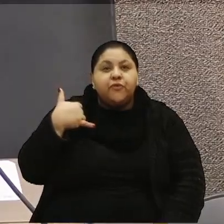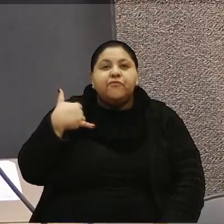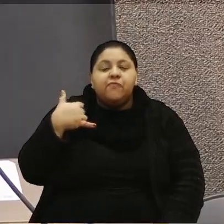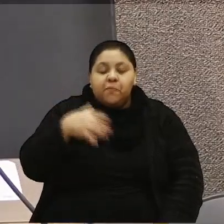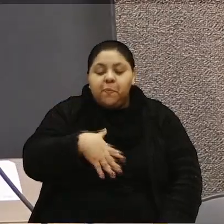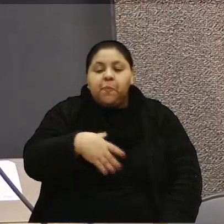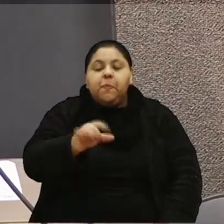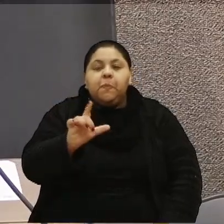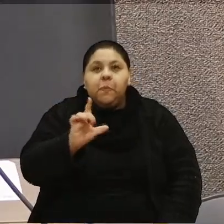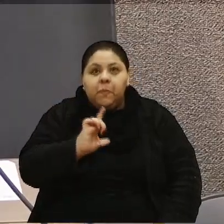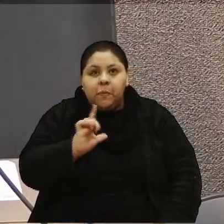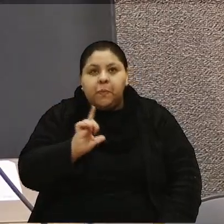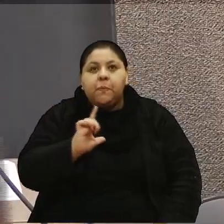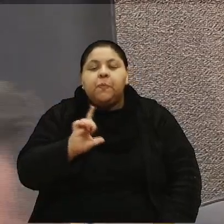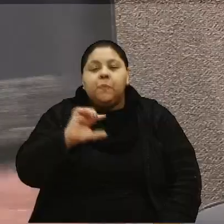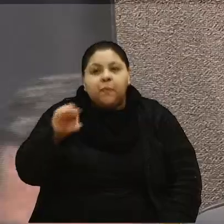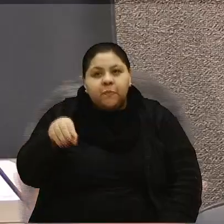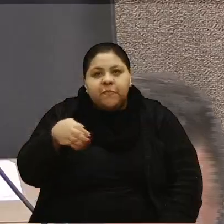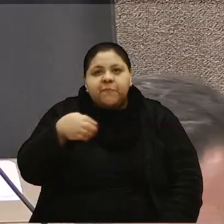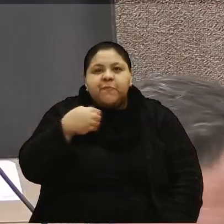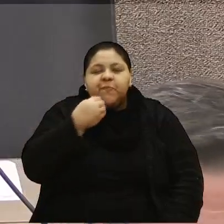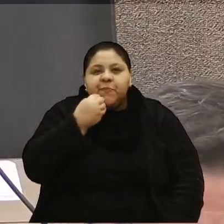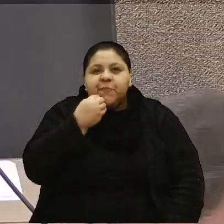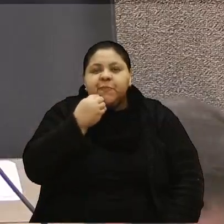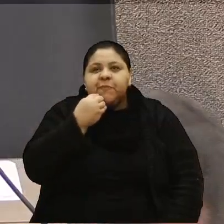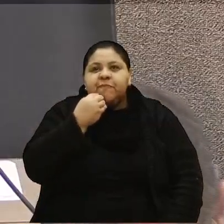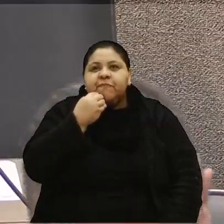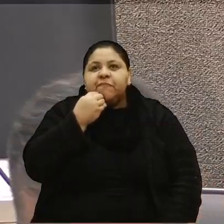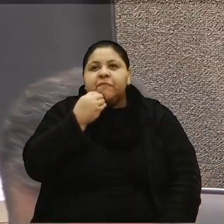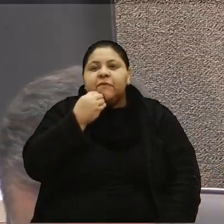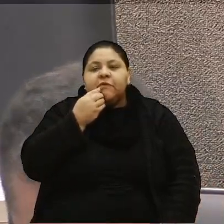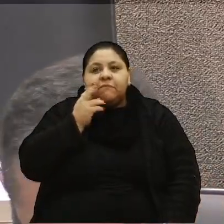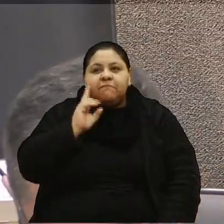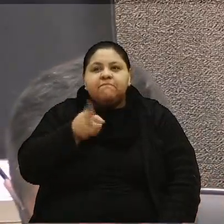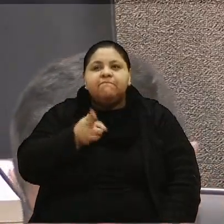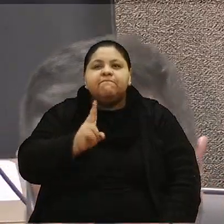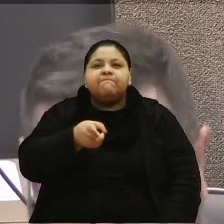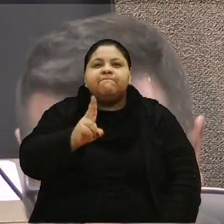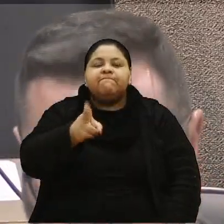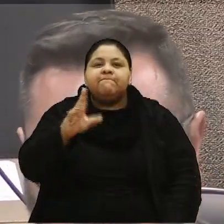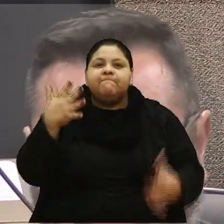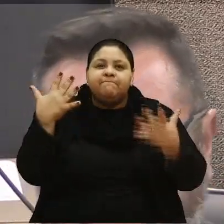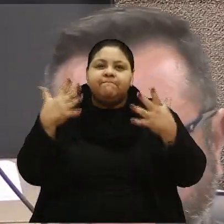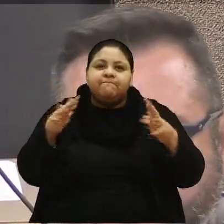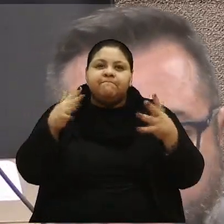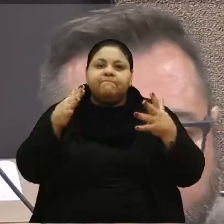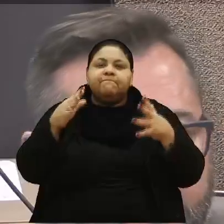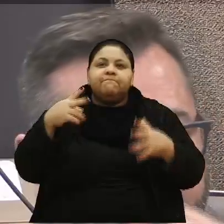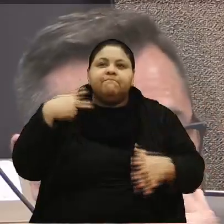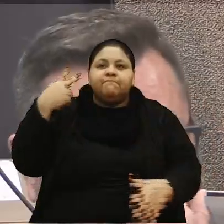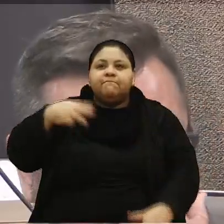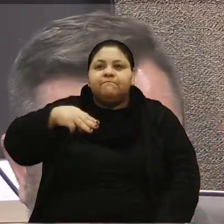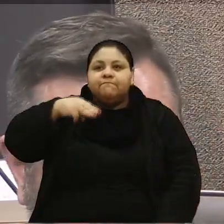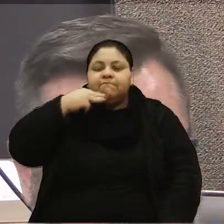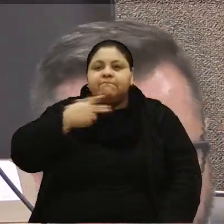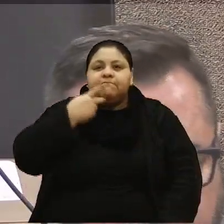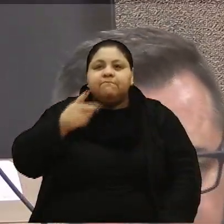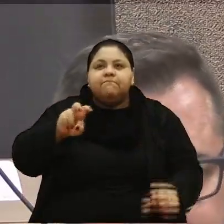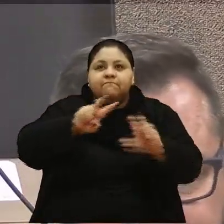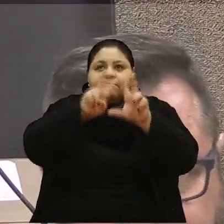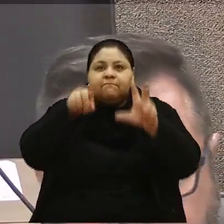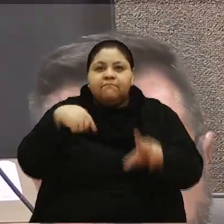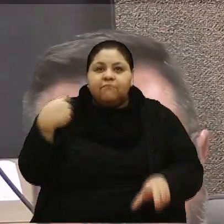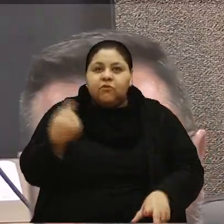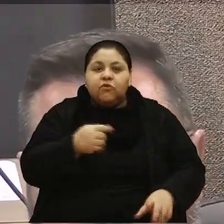filhos têm essa possibilidade de ser expoente. Parabéns, vereadora Marisol, por trazer esse assunto aqui conosco. É o nosso